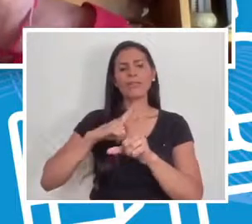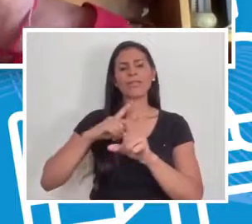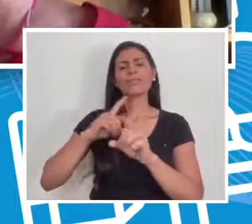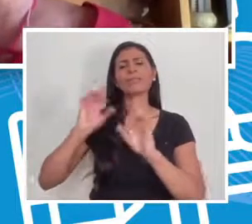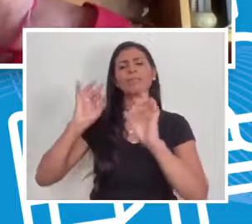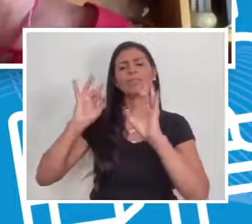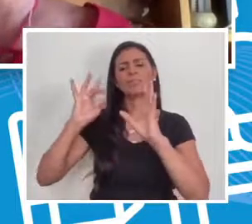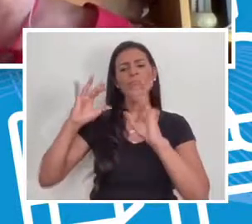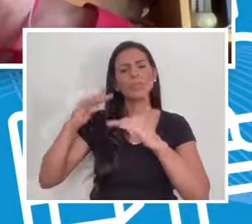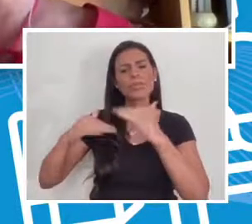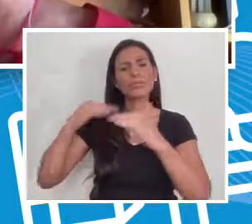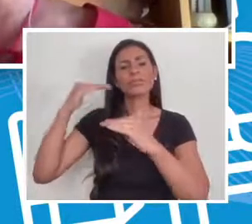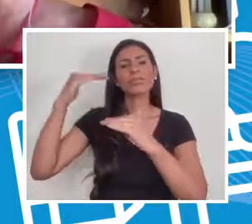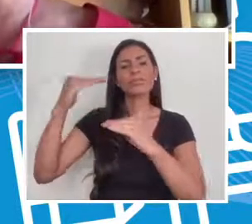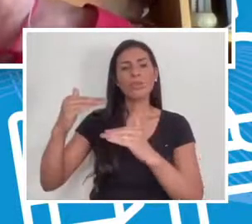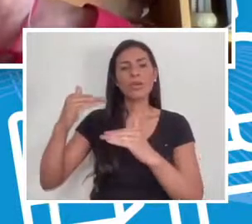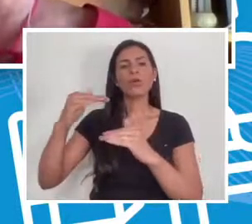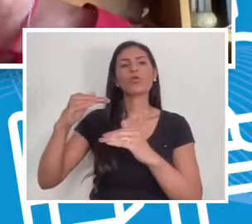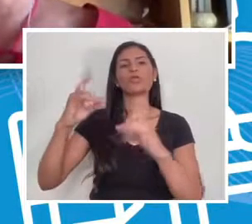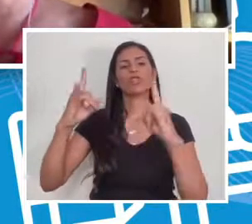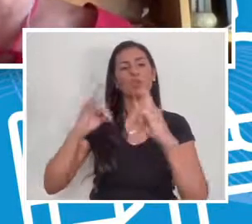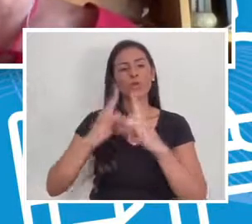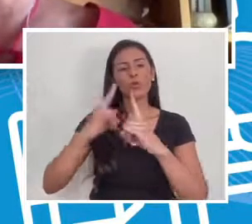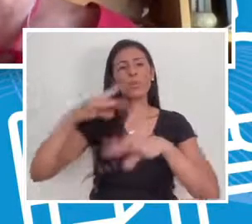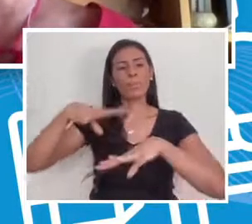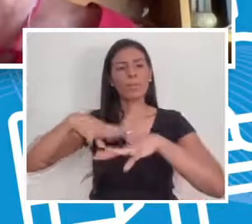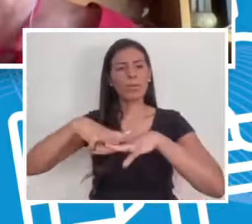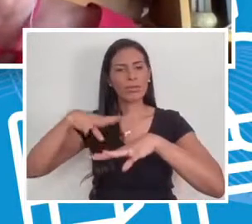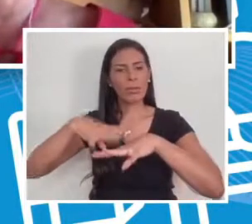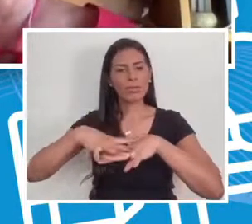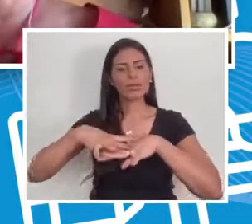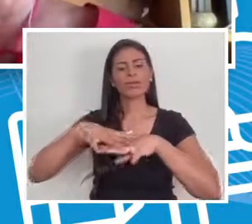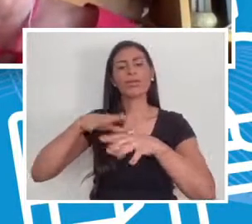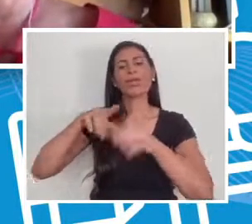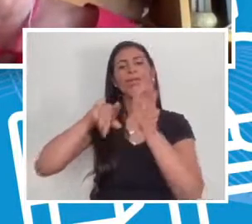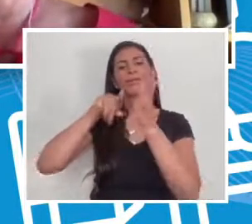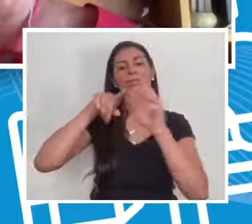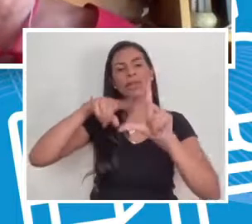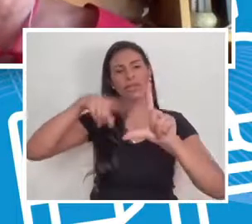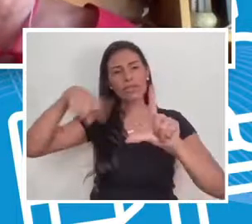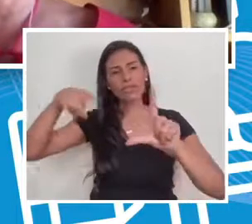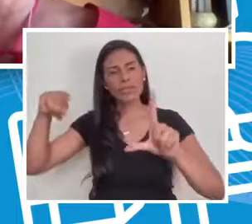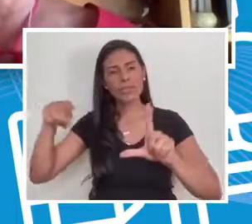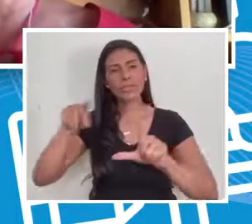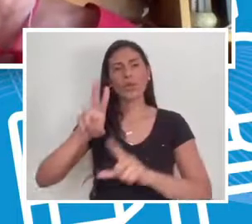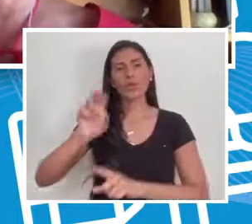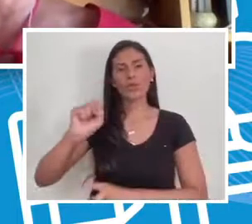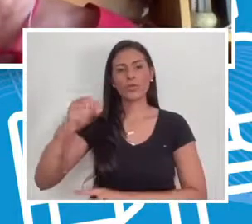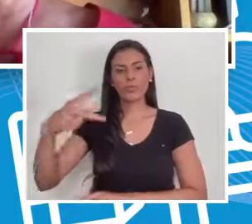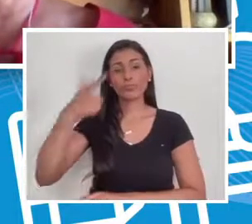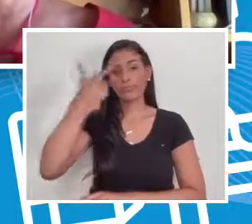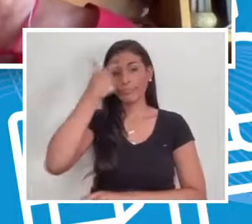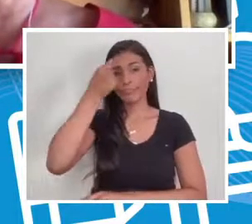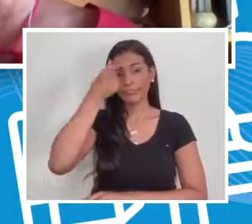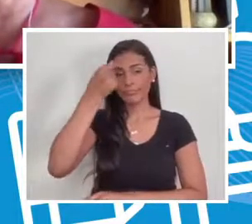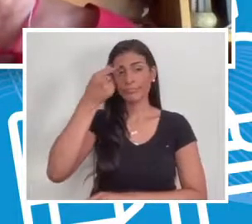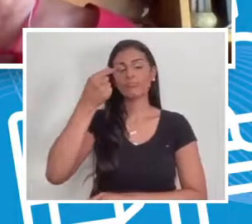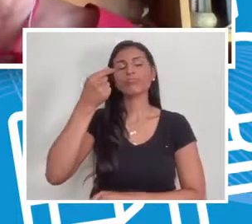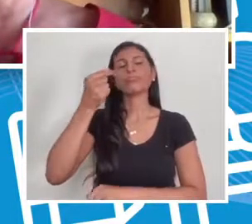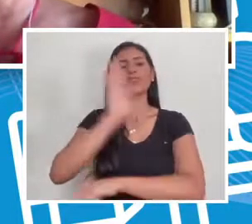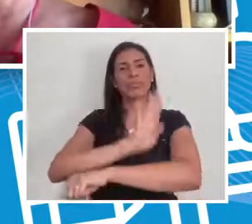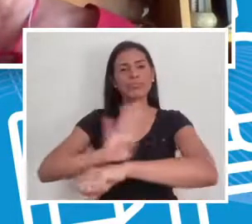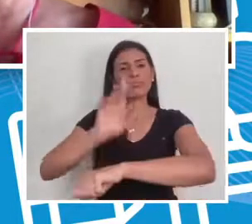pelo Instituto de Matemática e Estatística da USP, graduação em bacharelado e licenciatura plena pela